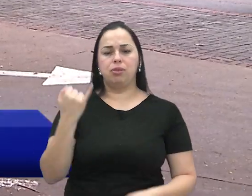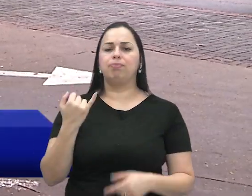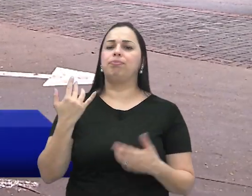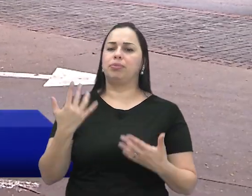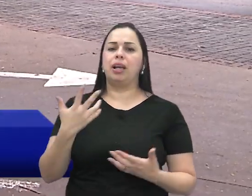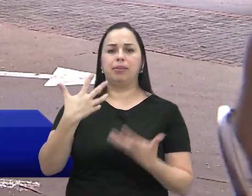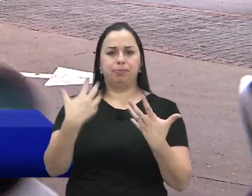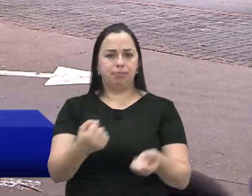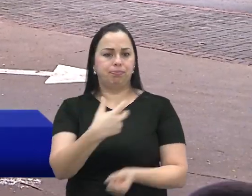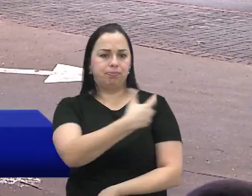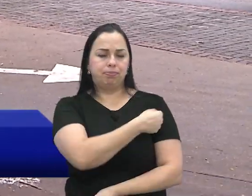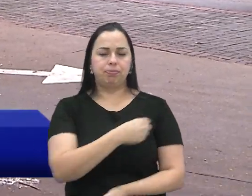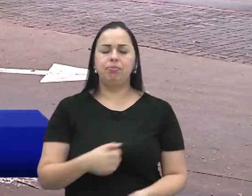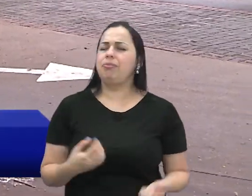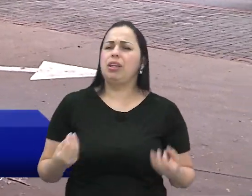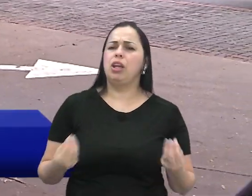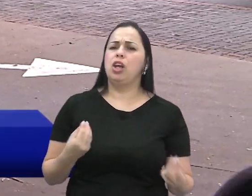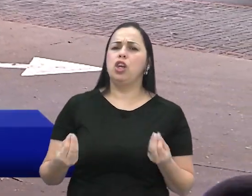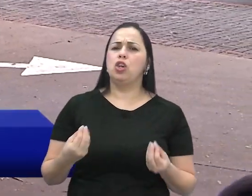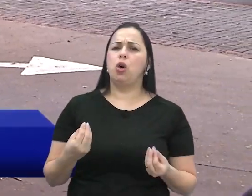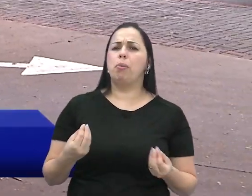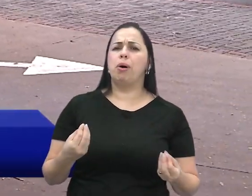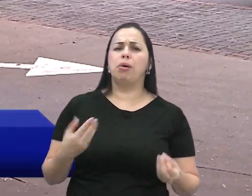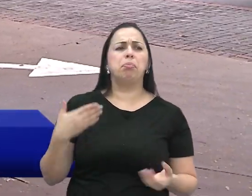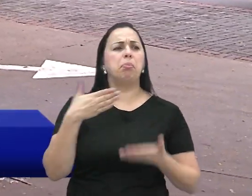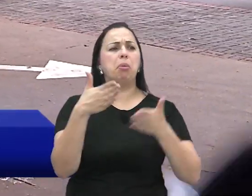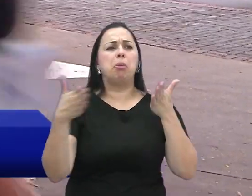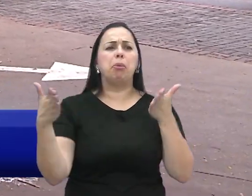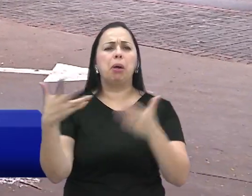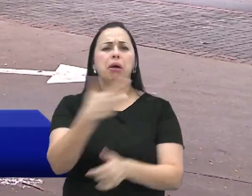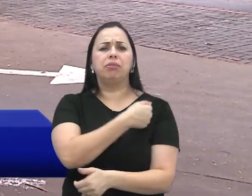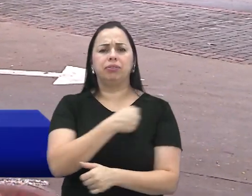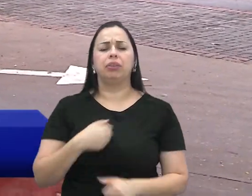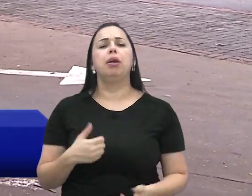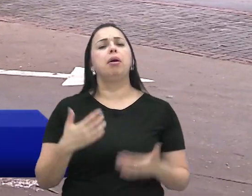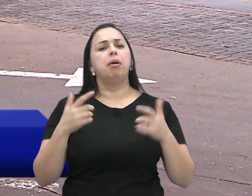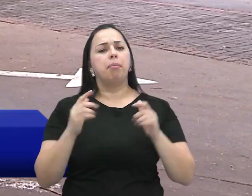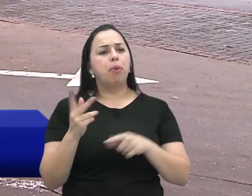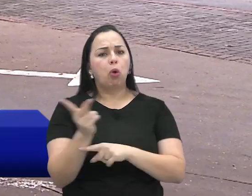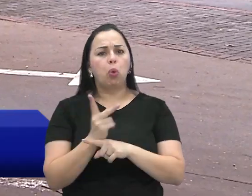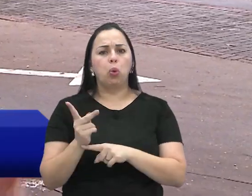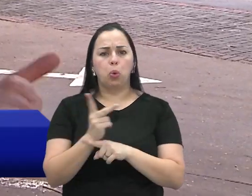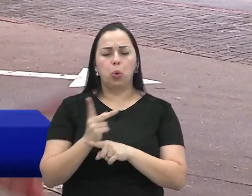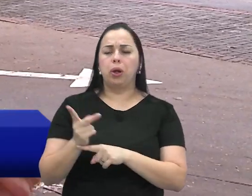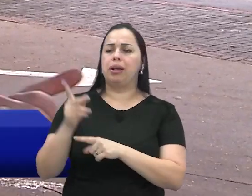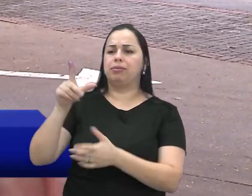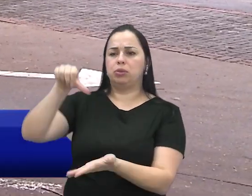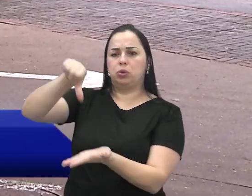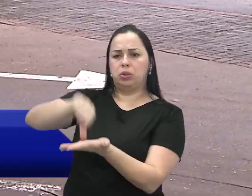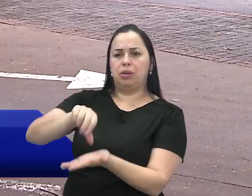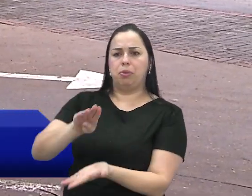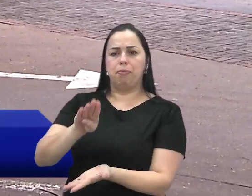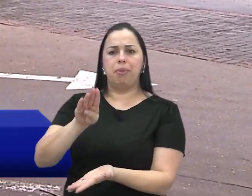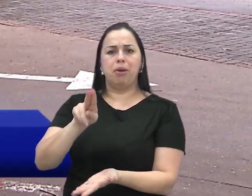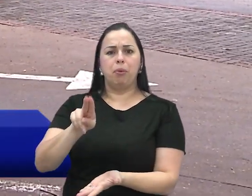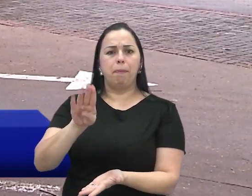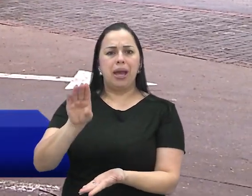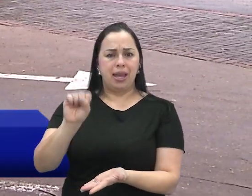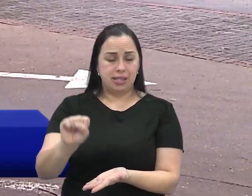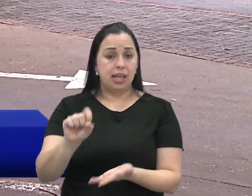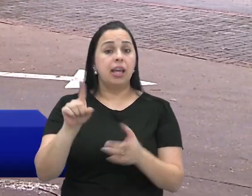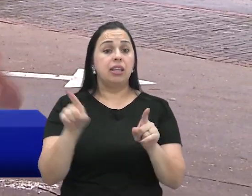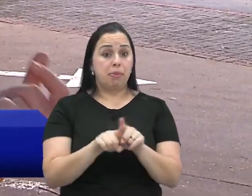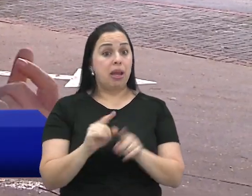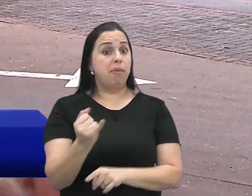eles procurarem. E como que as pessoas podem se vacinar aqui em São José? Procura uma unidade de saúde, é importante levar o CPF, que hoje todas